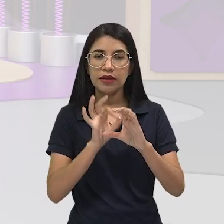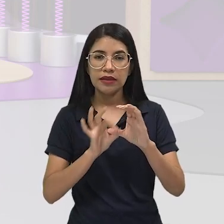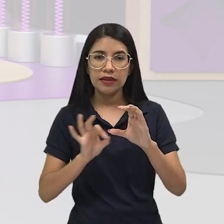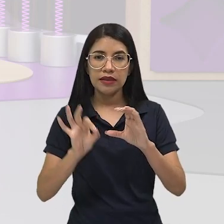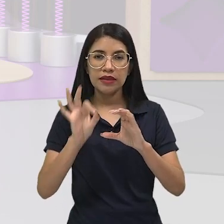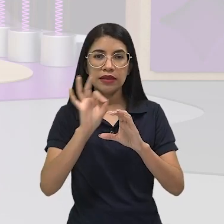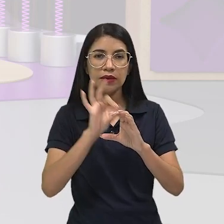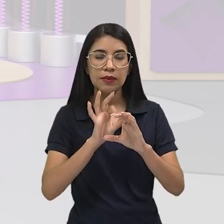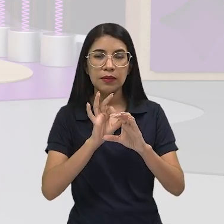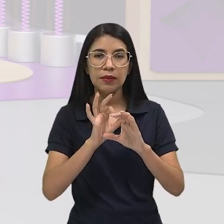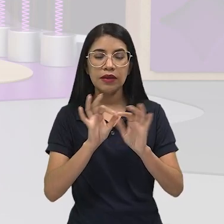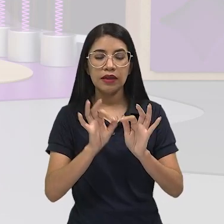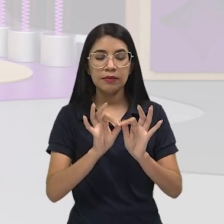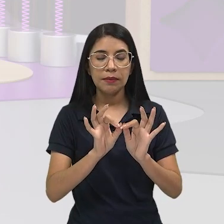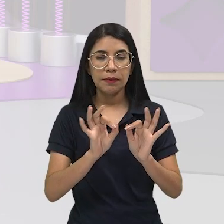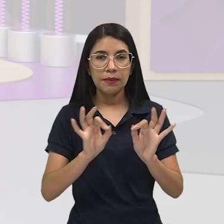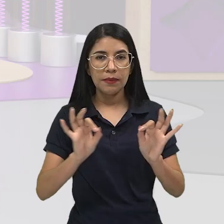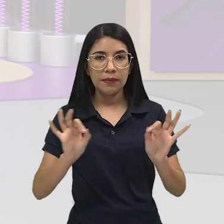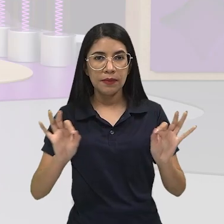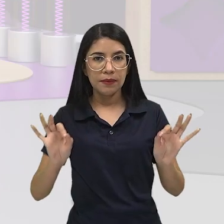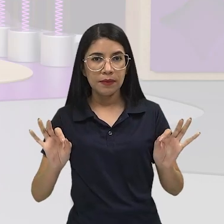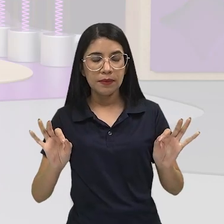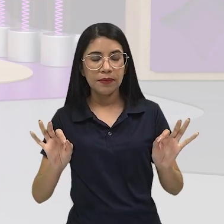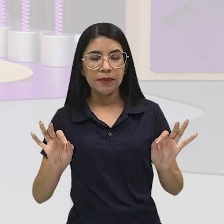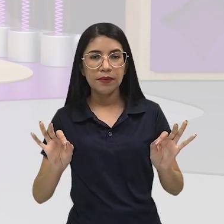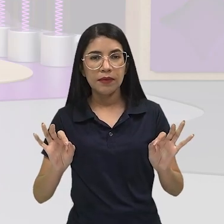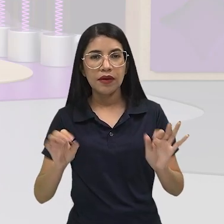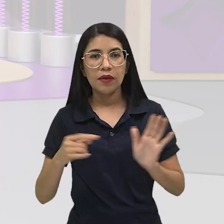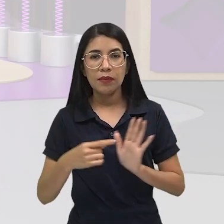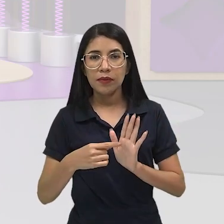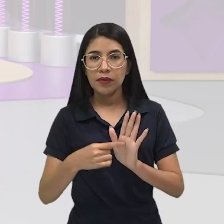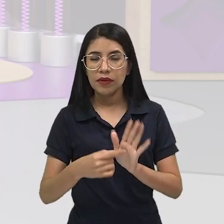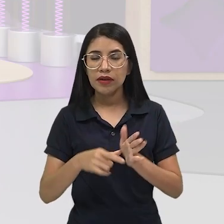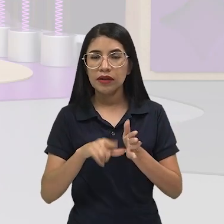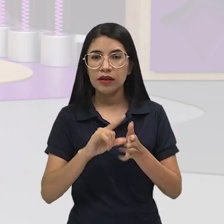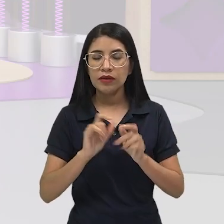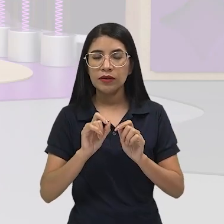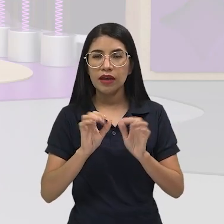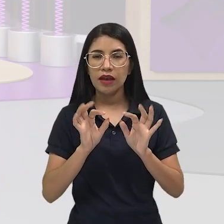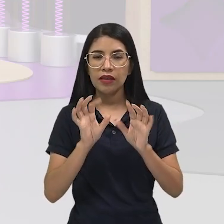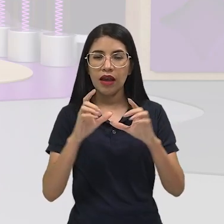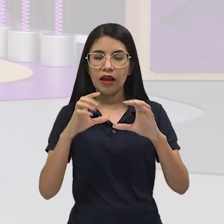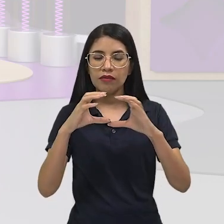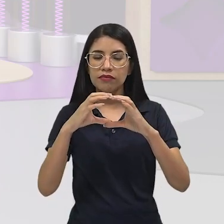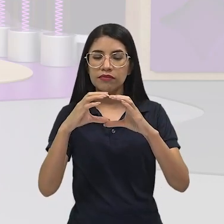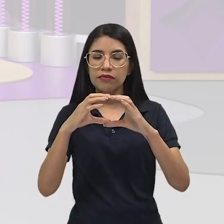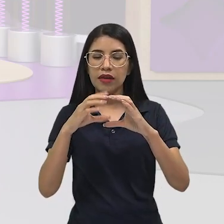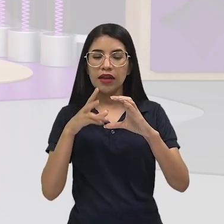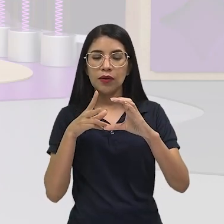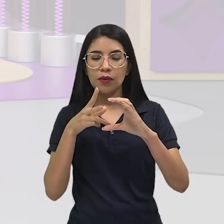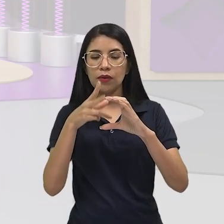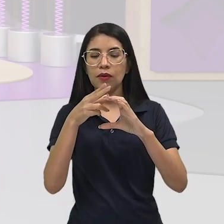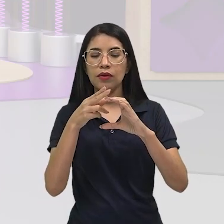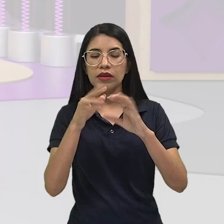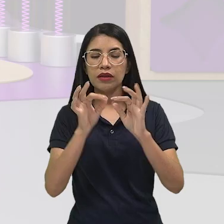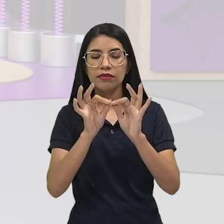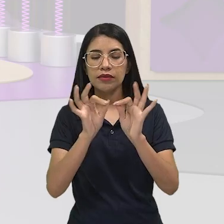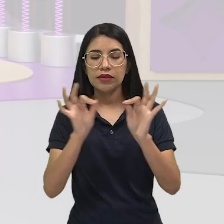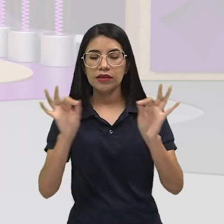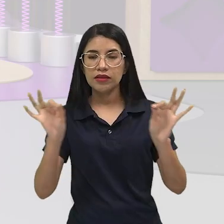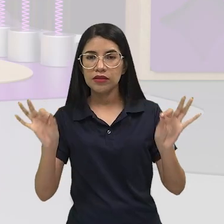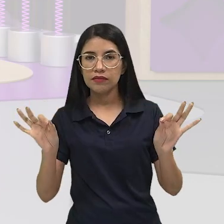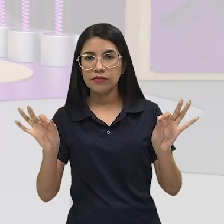circunferência possui comprimento, que foi aquela ideia que eu dei de cortar, né? Juntei aquele ponto A e B, cortei